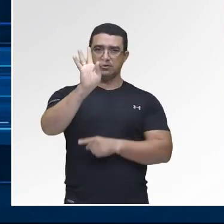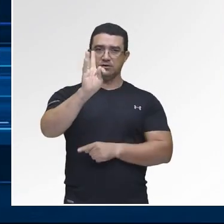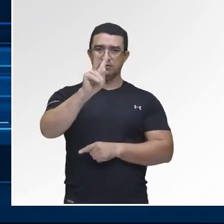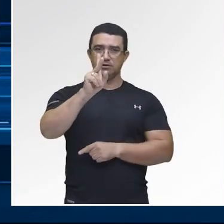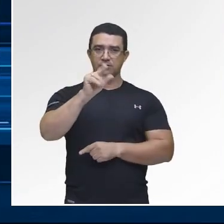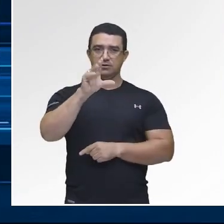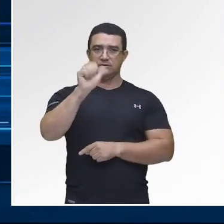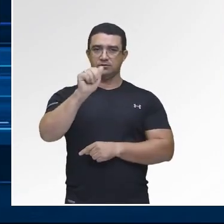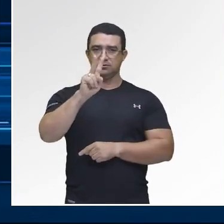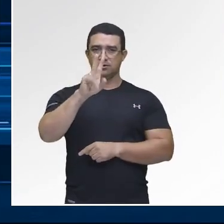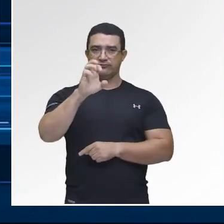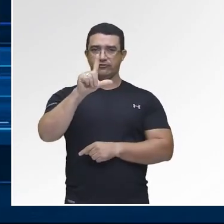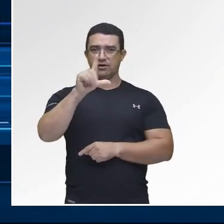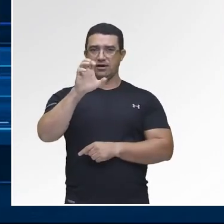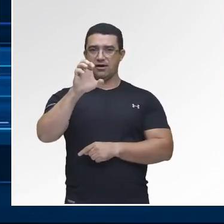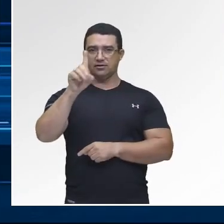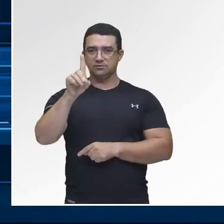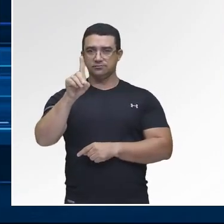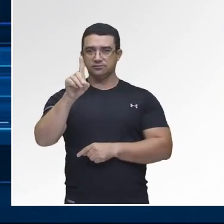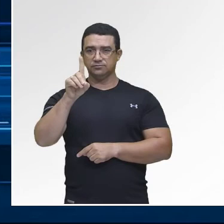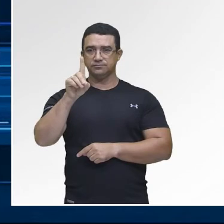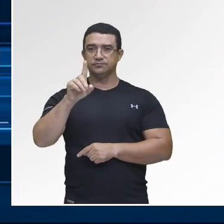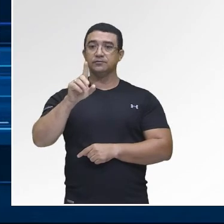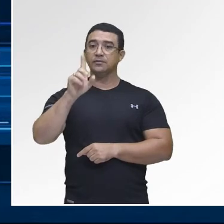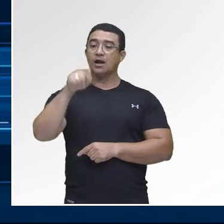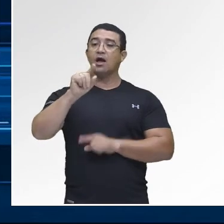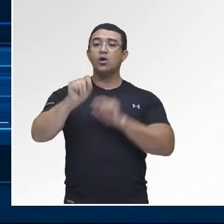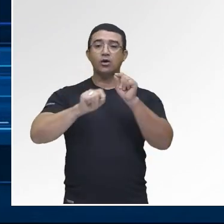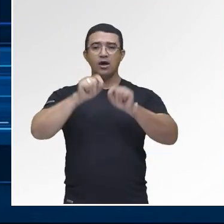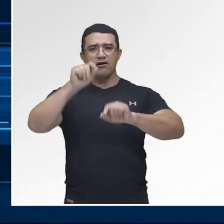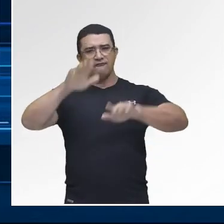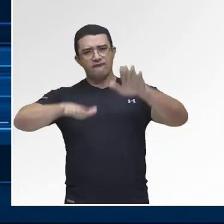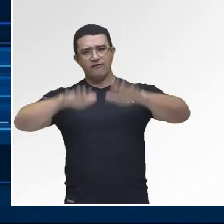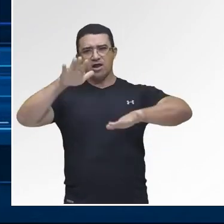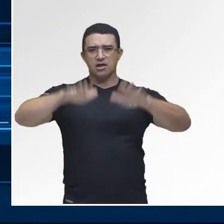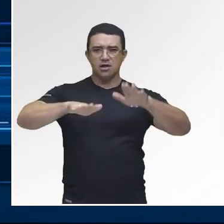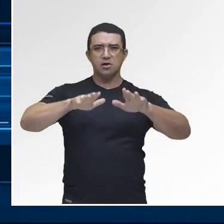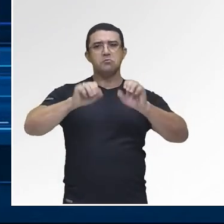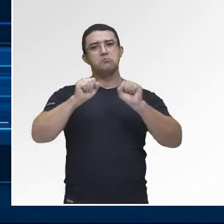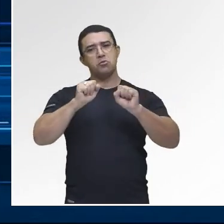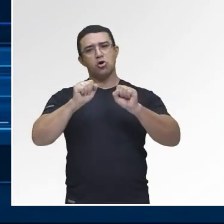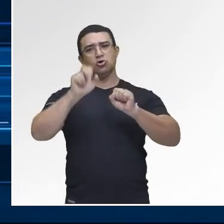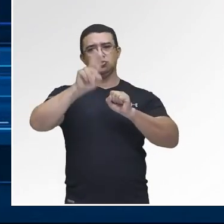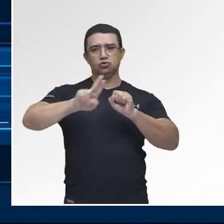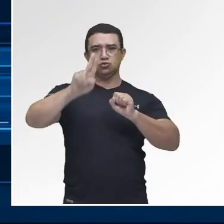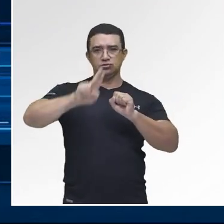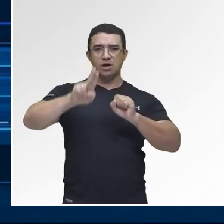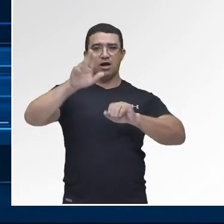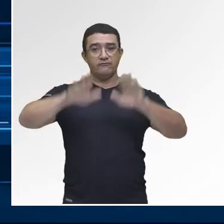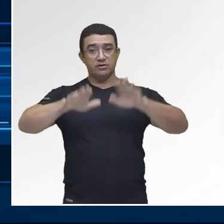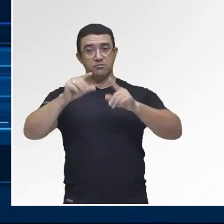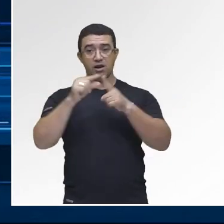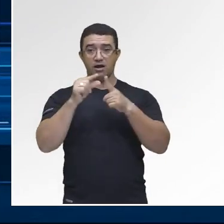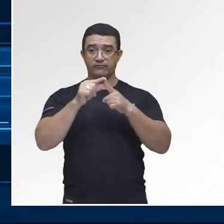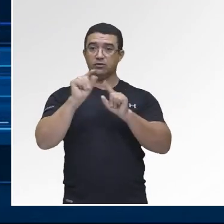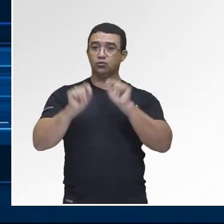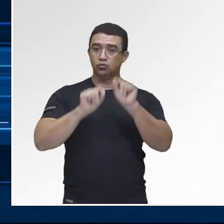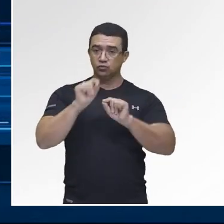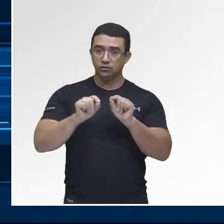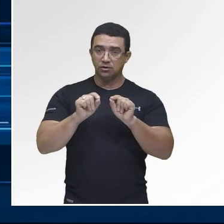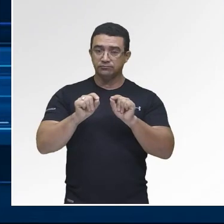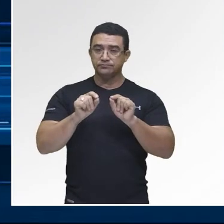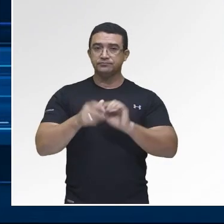tá? A palavrinha traveled, ela vai variar. Você pode ver de repente uma palavra